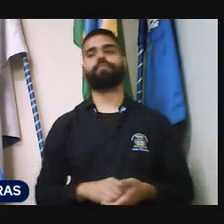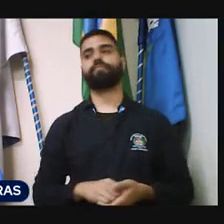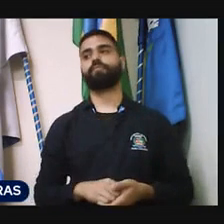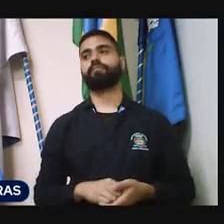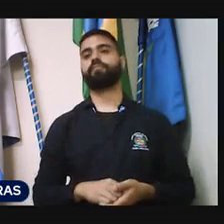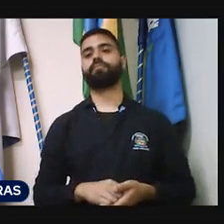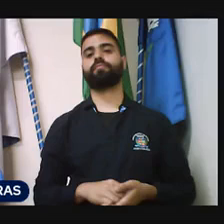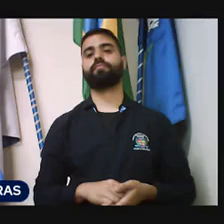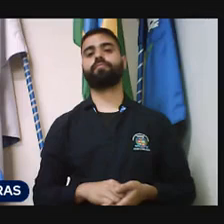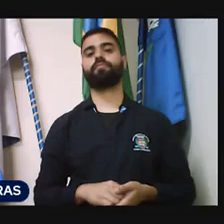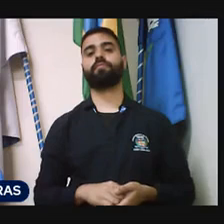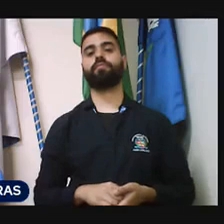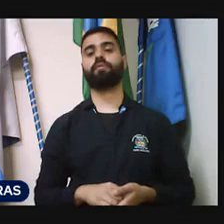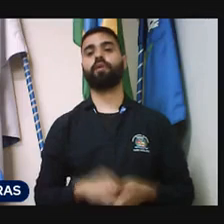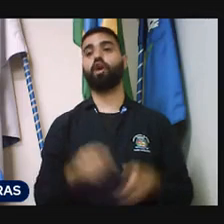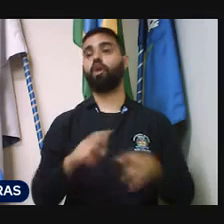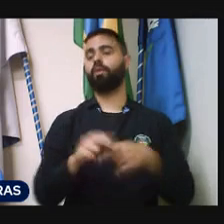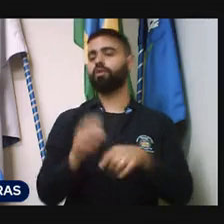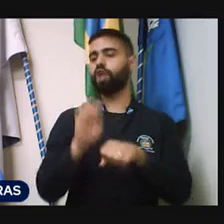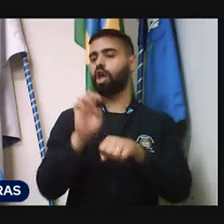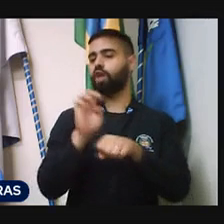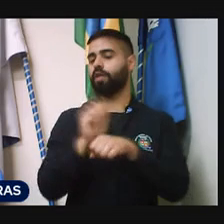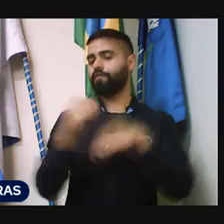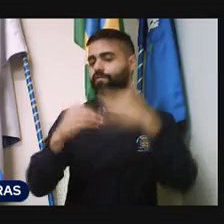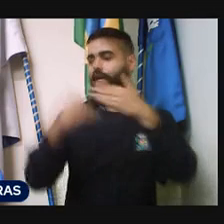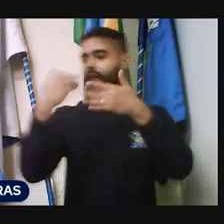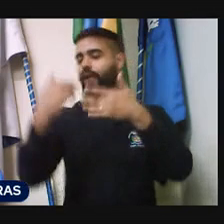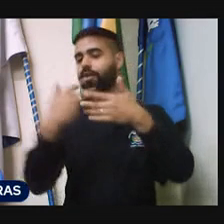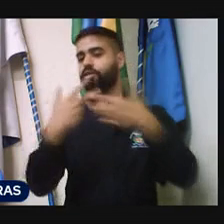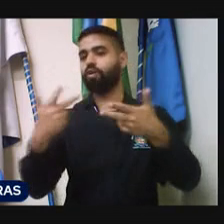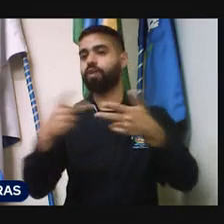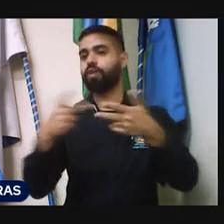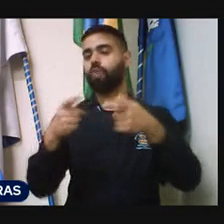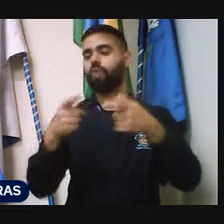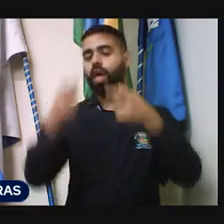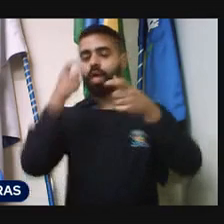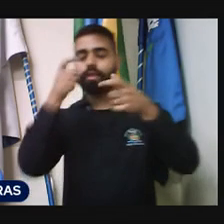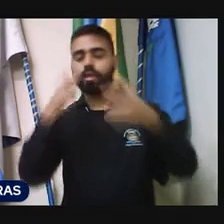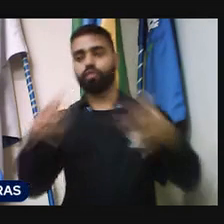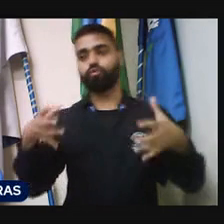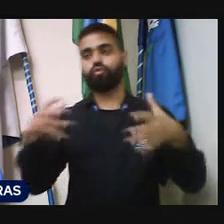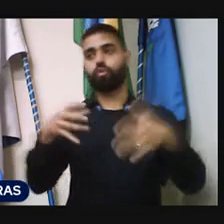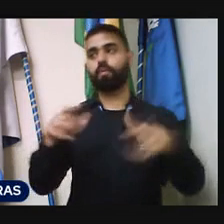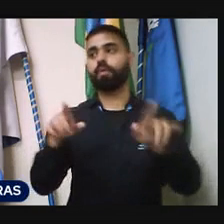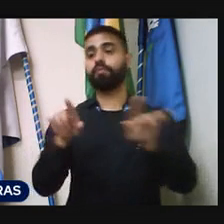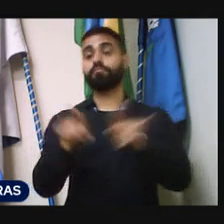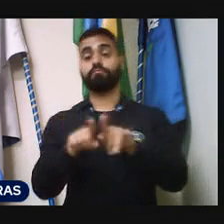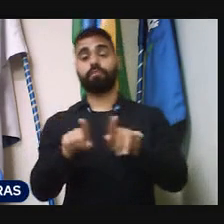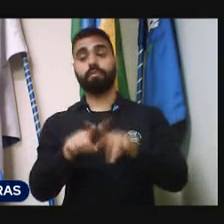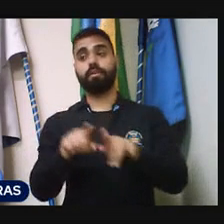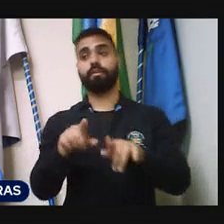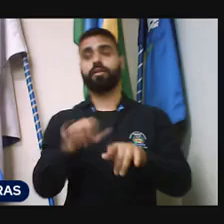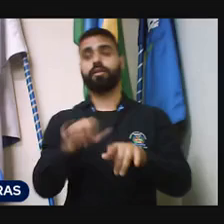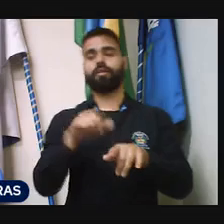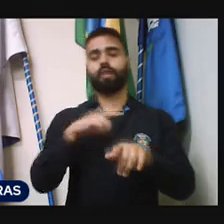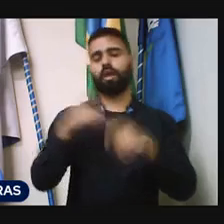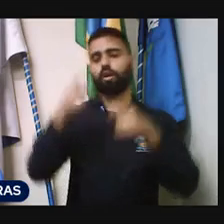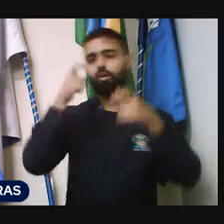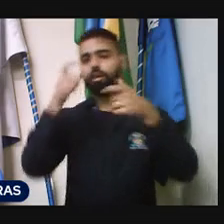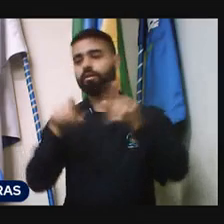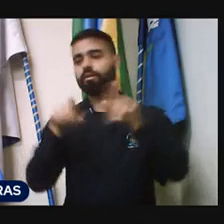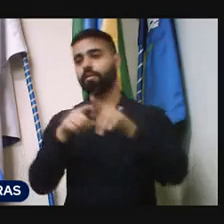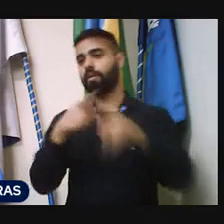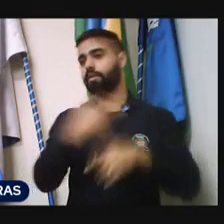desse modo o estado desenvolve suas atividades administrativas em benefício da coletividade porém mesmo quando haja em vista de algum interesse destacar